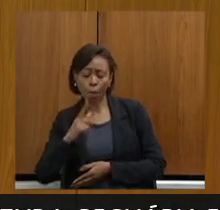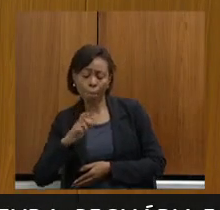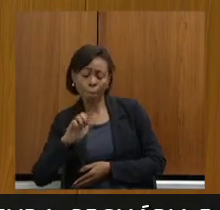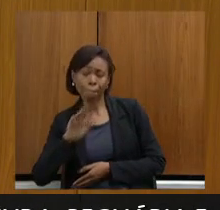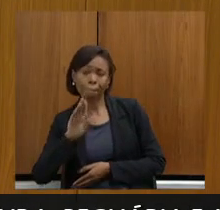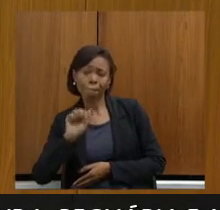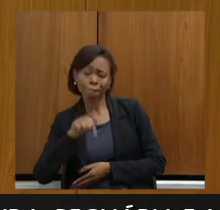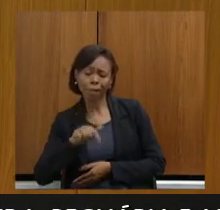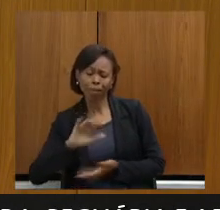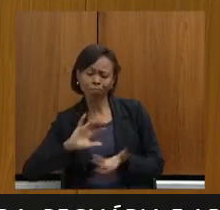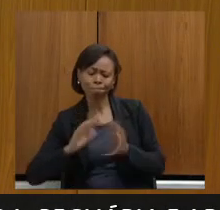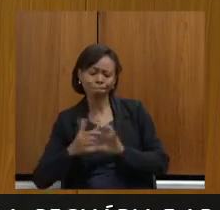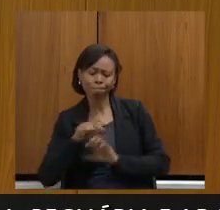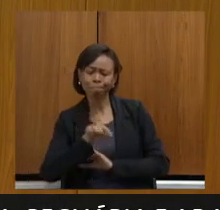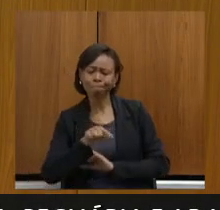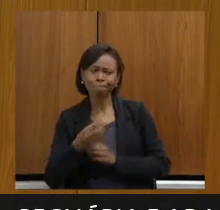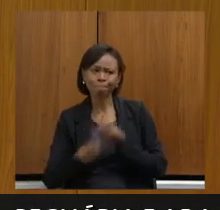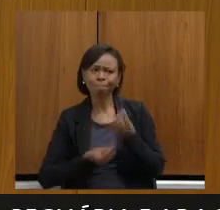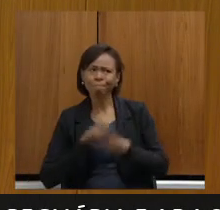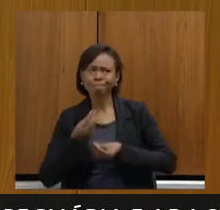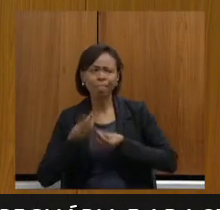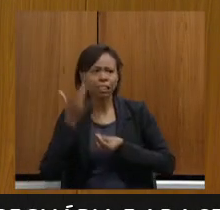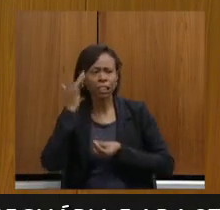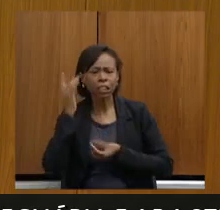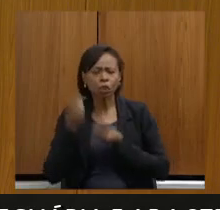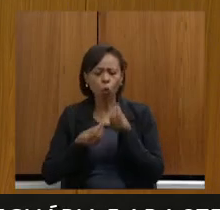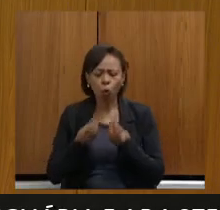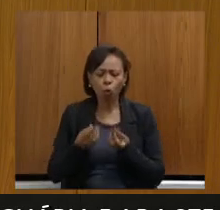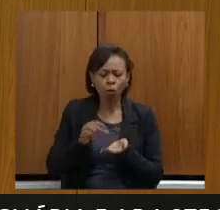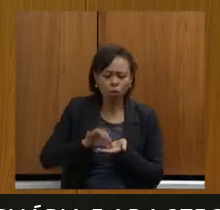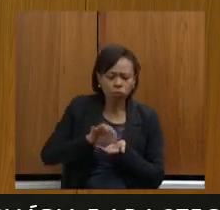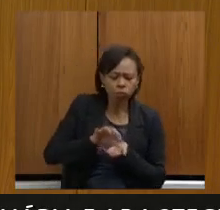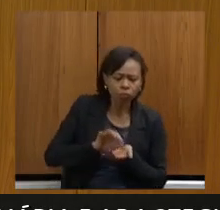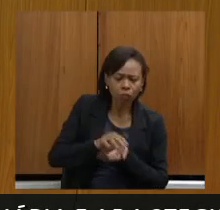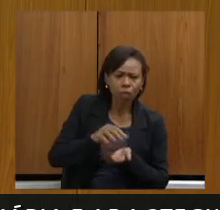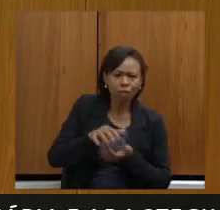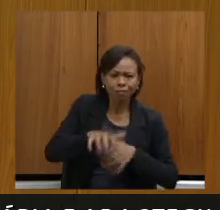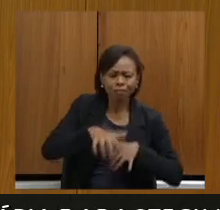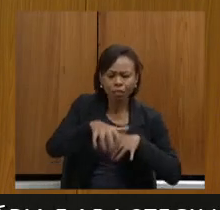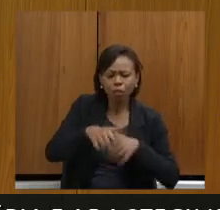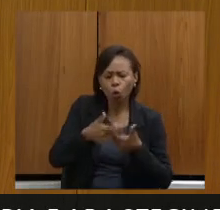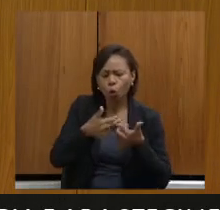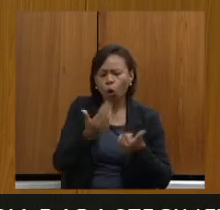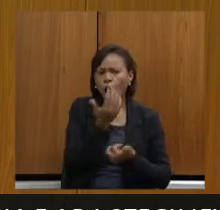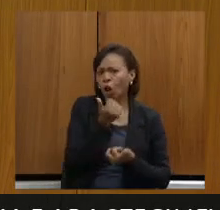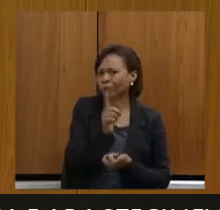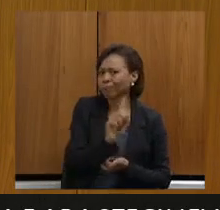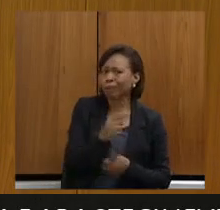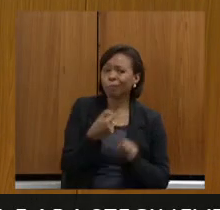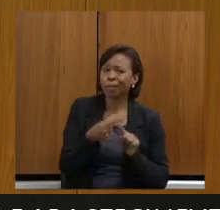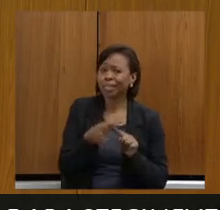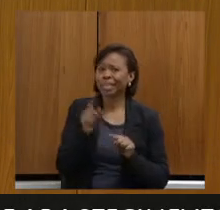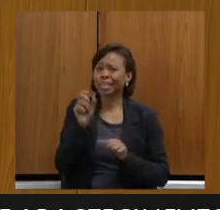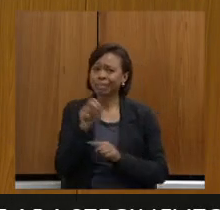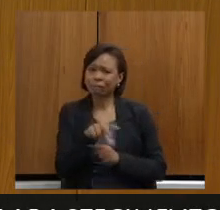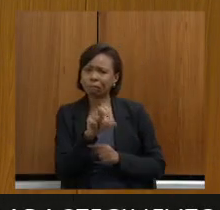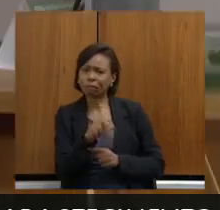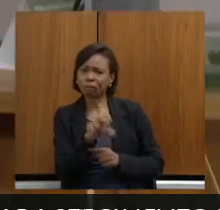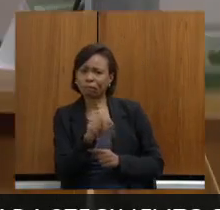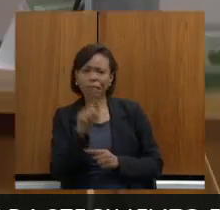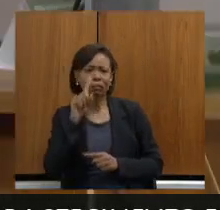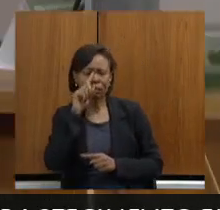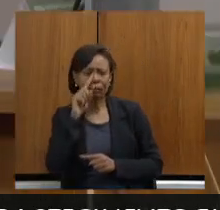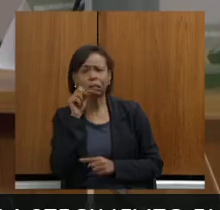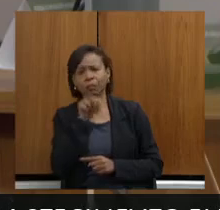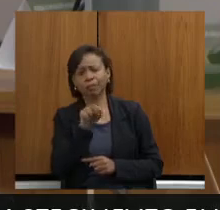teríamos que produzir algo que não fosse inicialmente comestível porque não sabíamos a a contaminação que seria